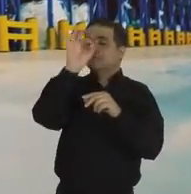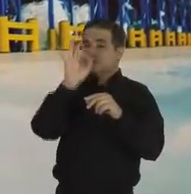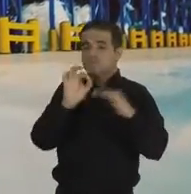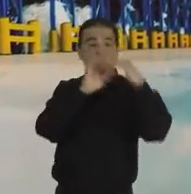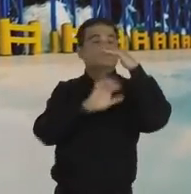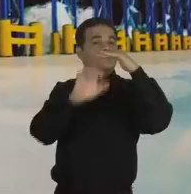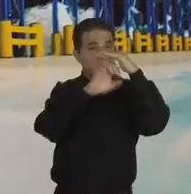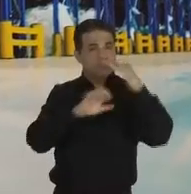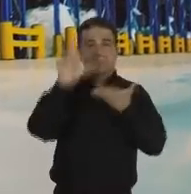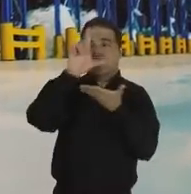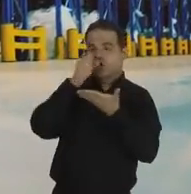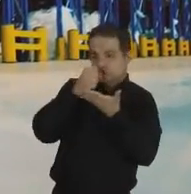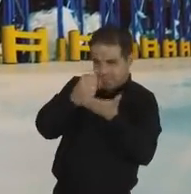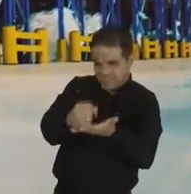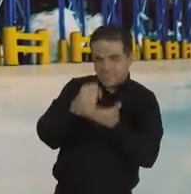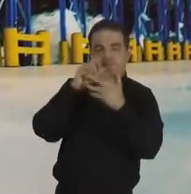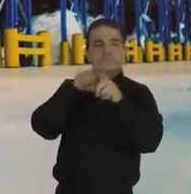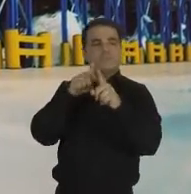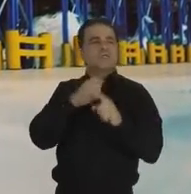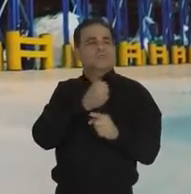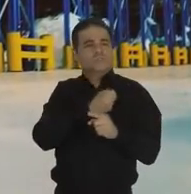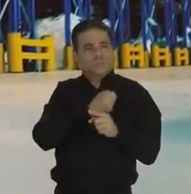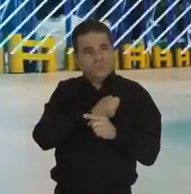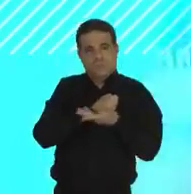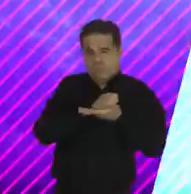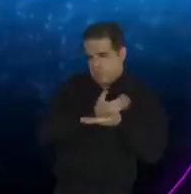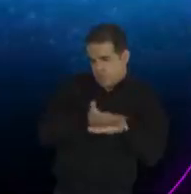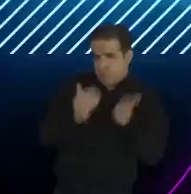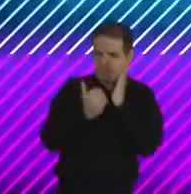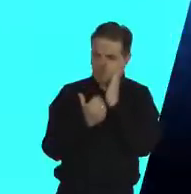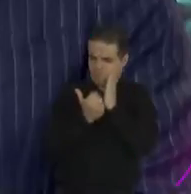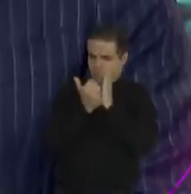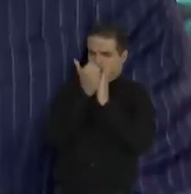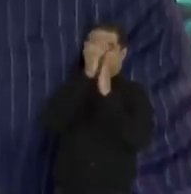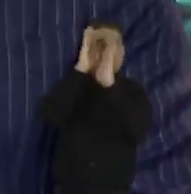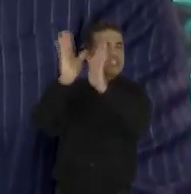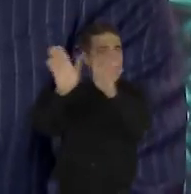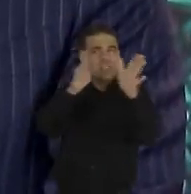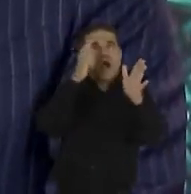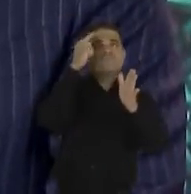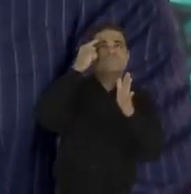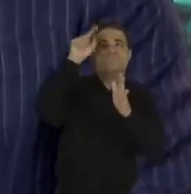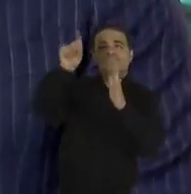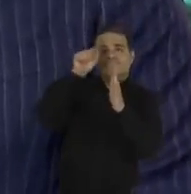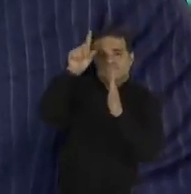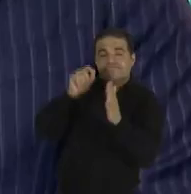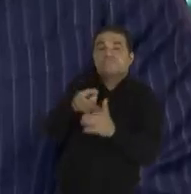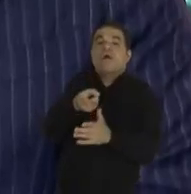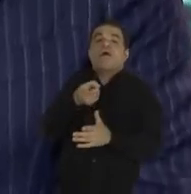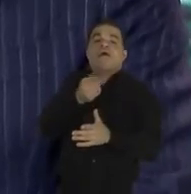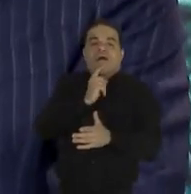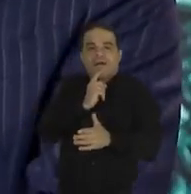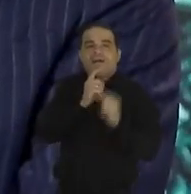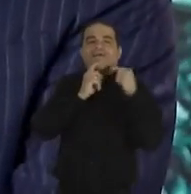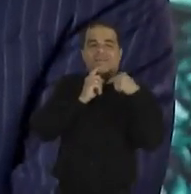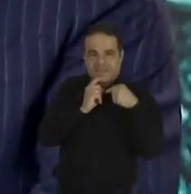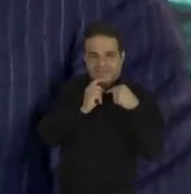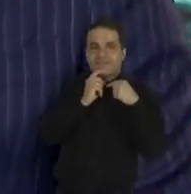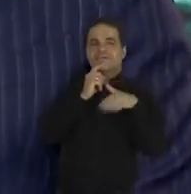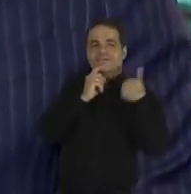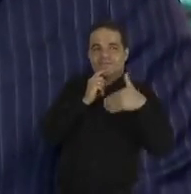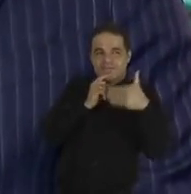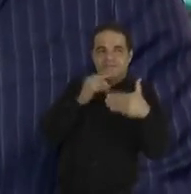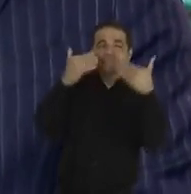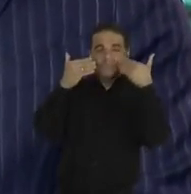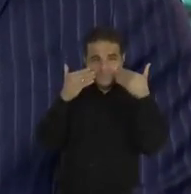das empresas logísticas e esse número Somente está crescendo já tem opção verde ou embasamento